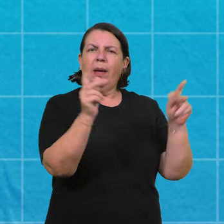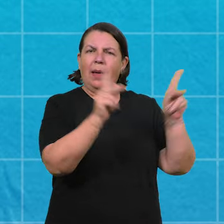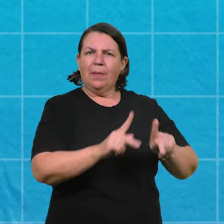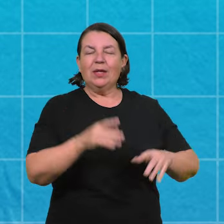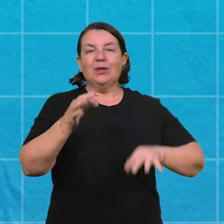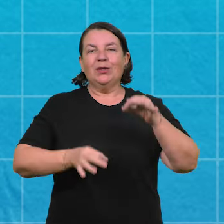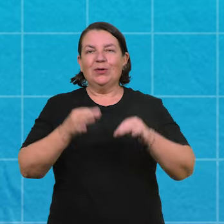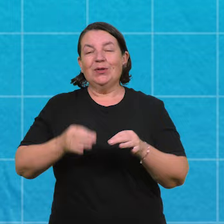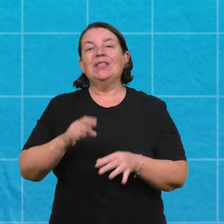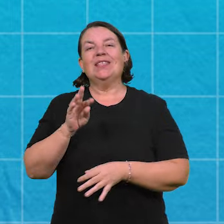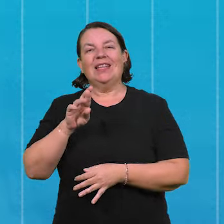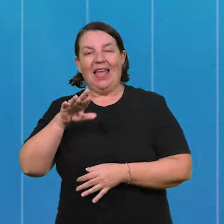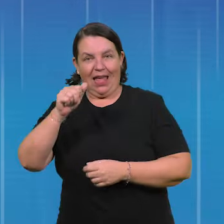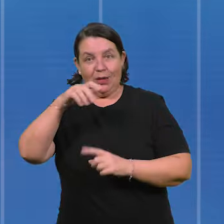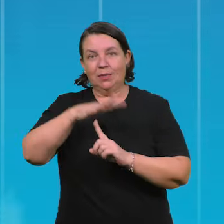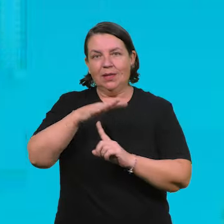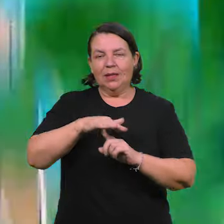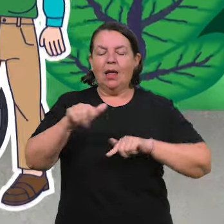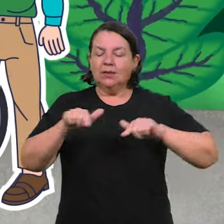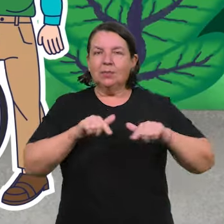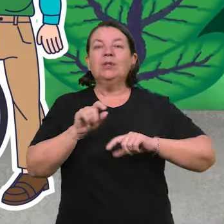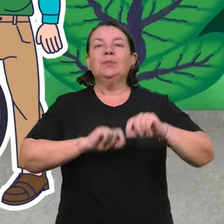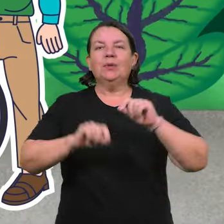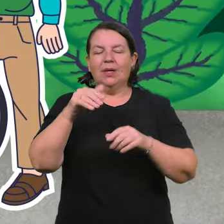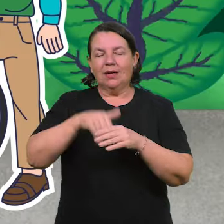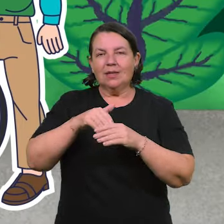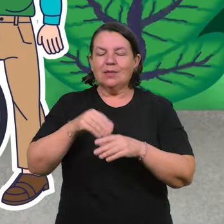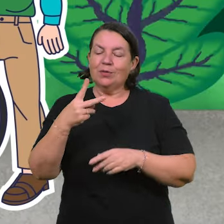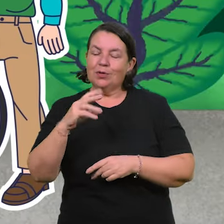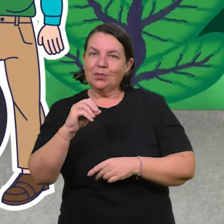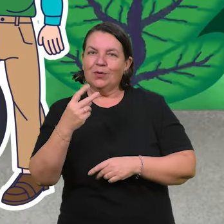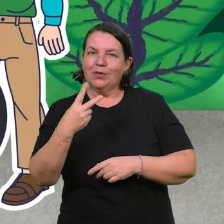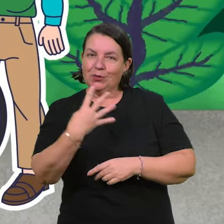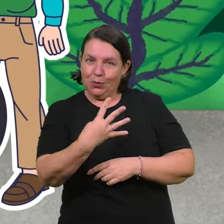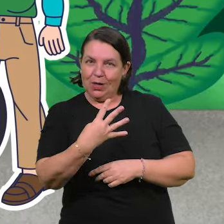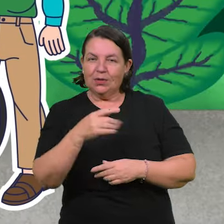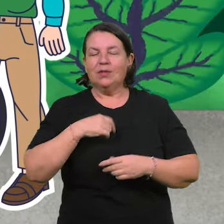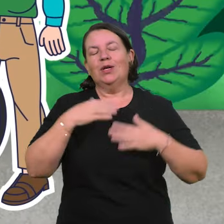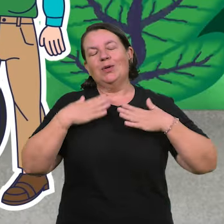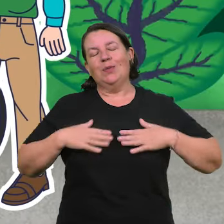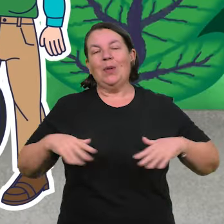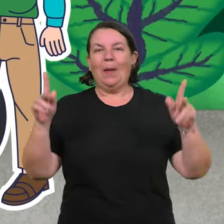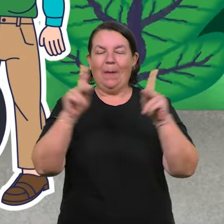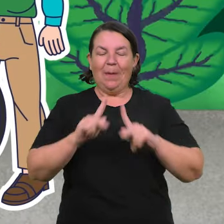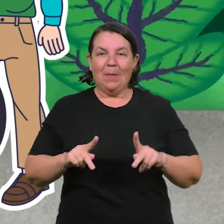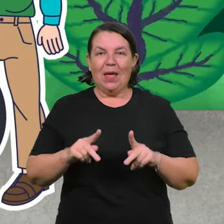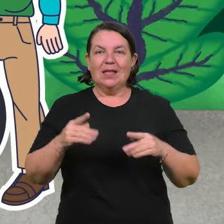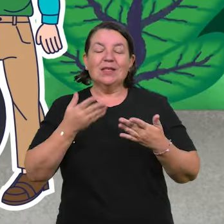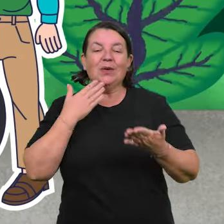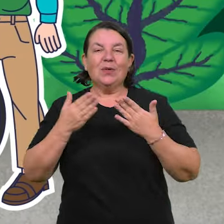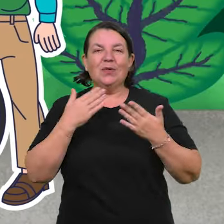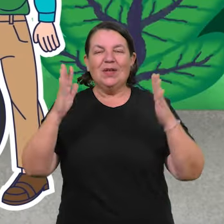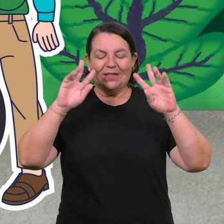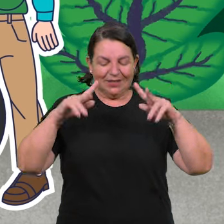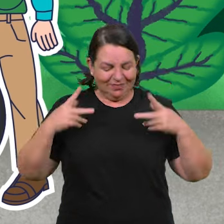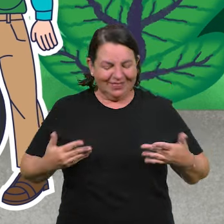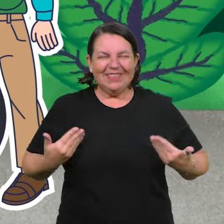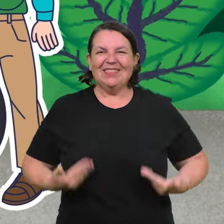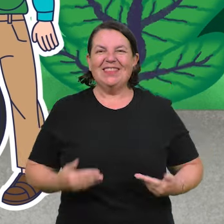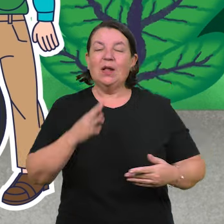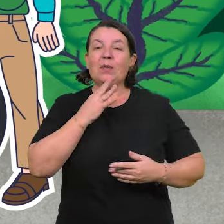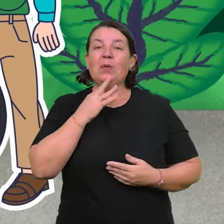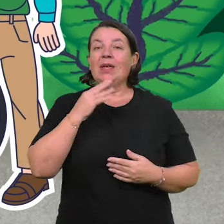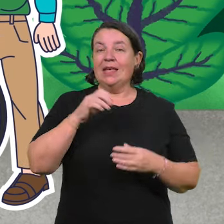paz. A Justiça Eleitoral do Paraná está trabalhando para que as eleições de 2024 sejam pacíficas, com diálogo e